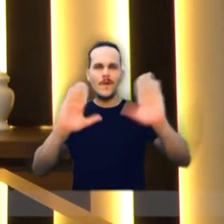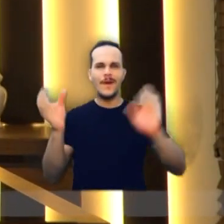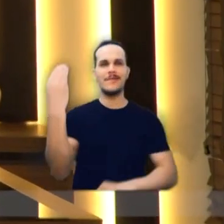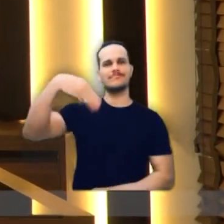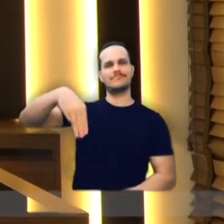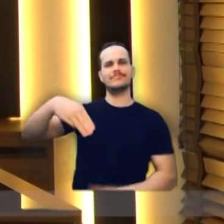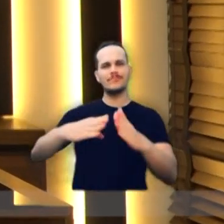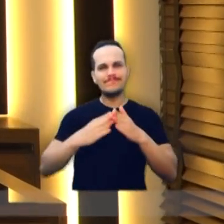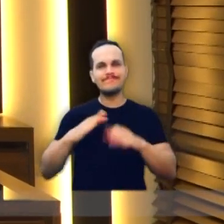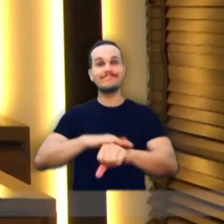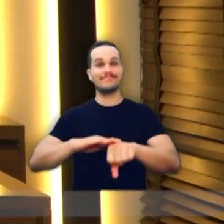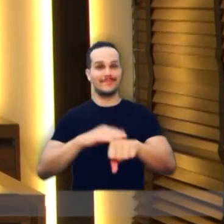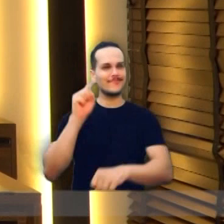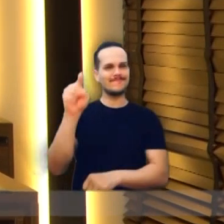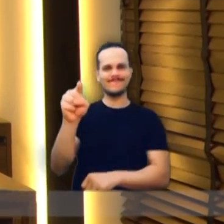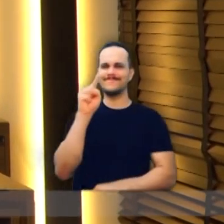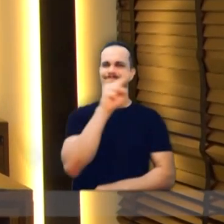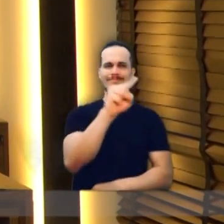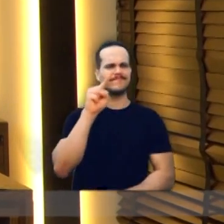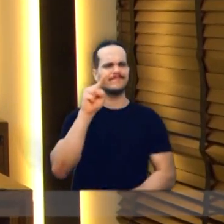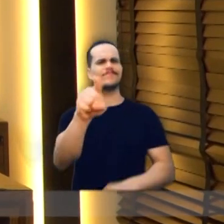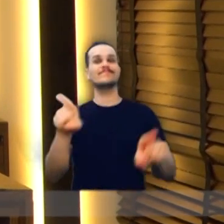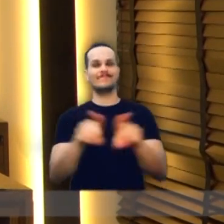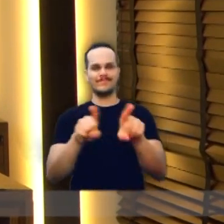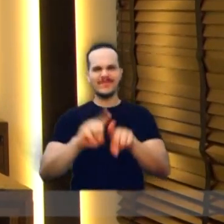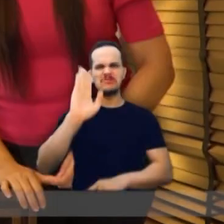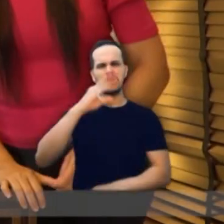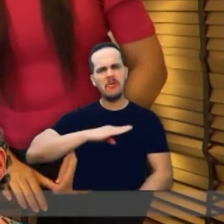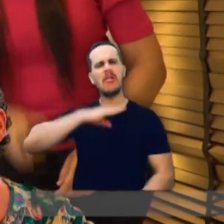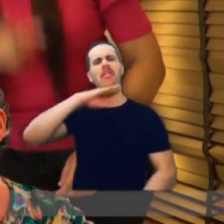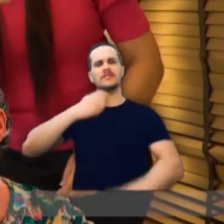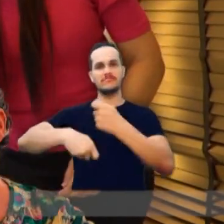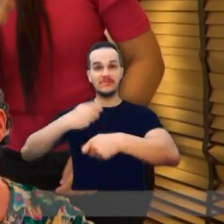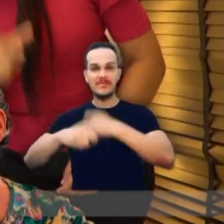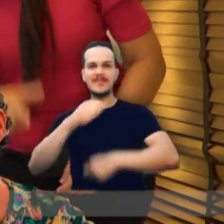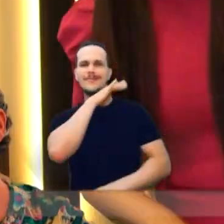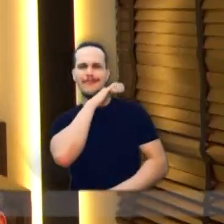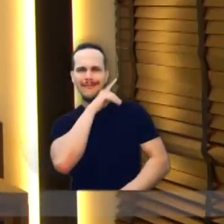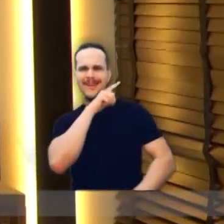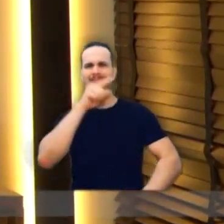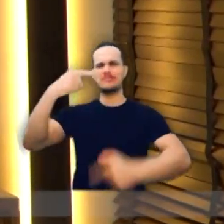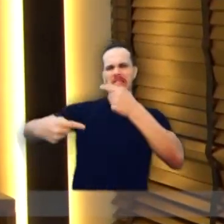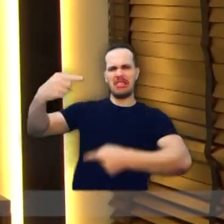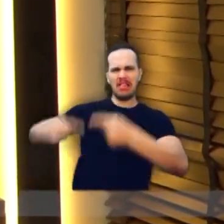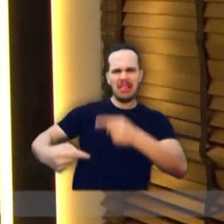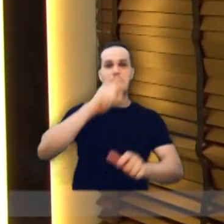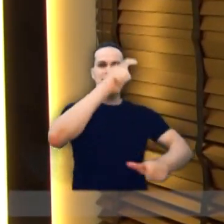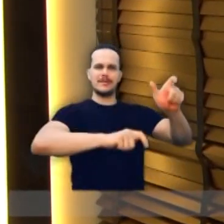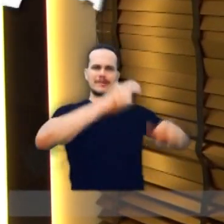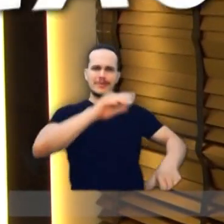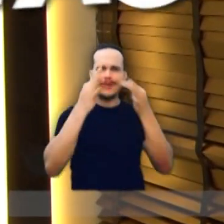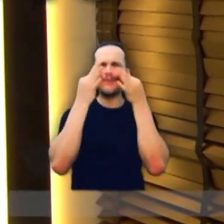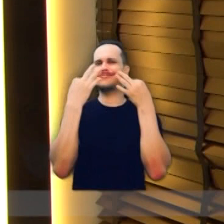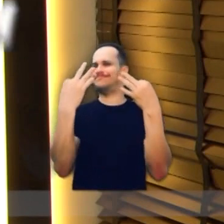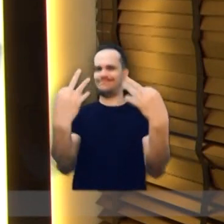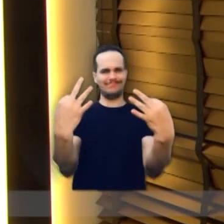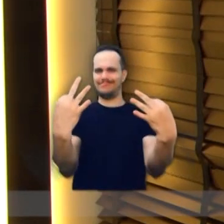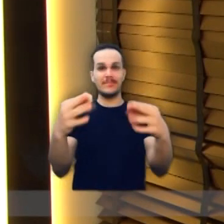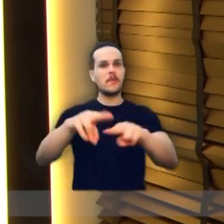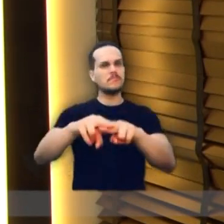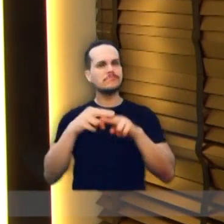Oi, Maranhão! Peço licença para falar com você, com você, com você também, que não aguenta mais má